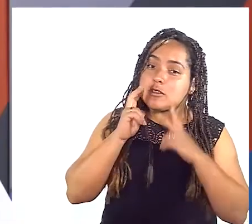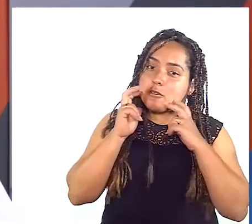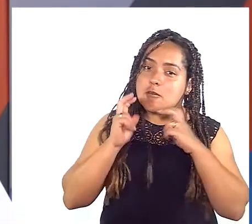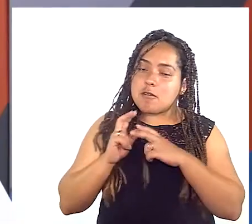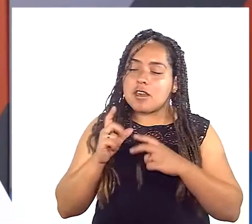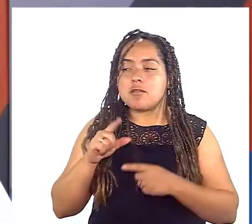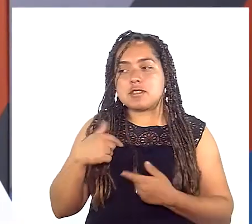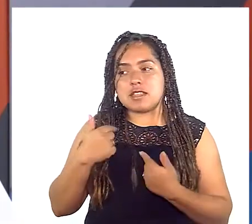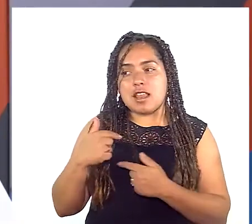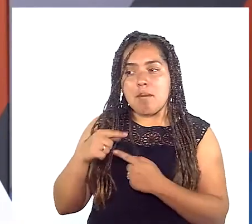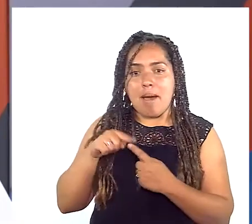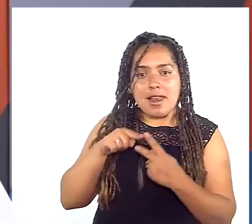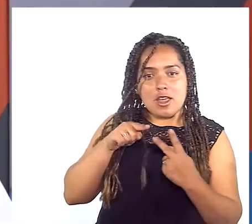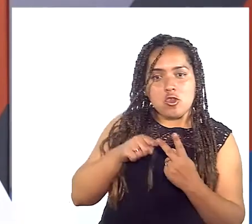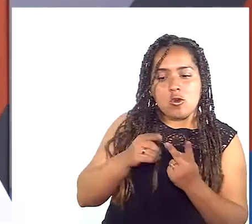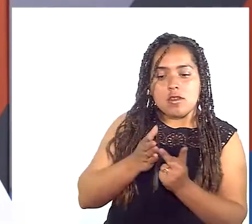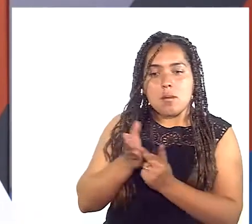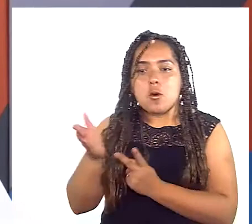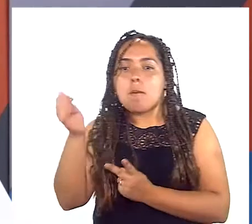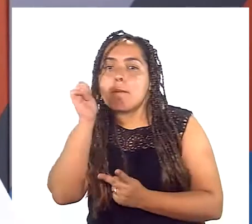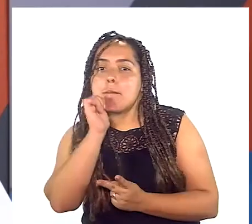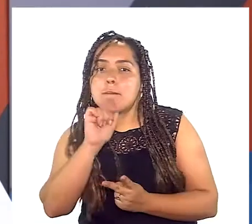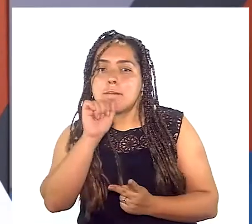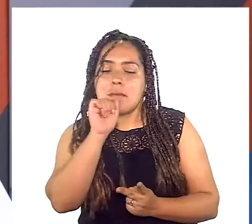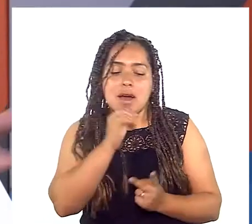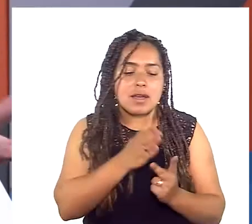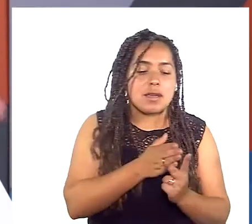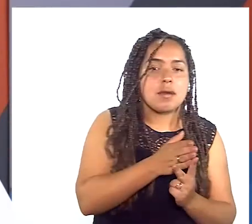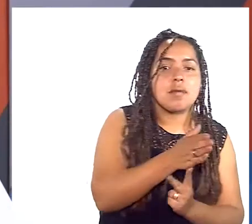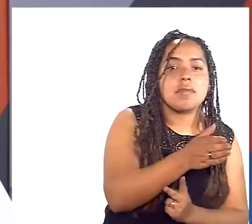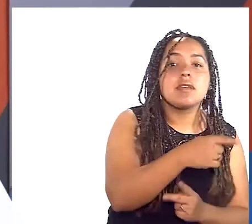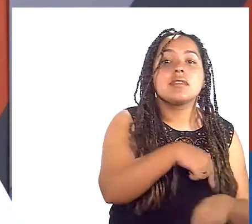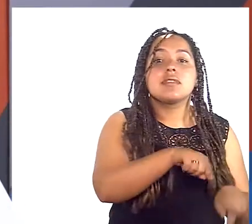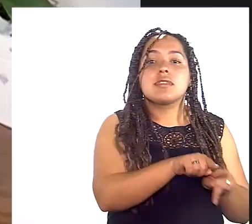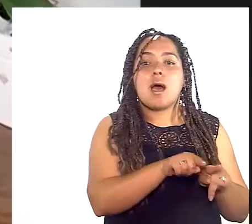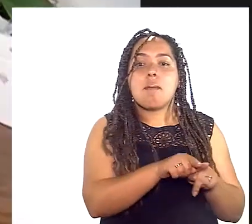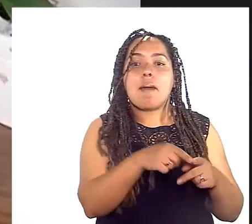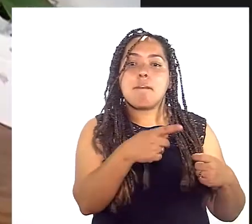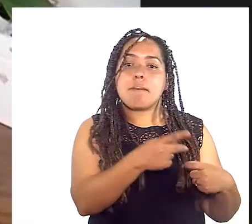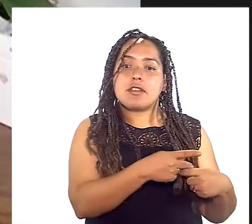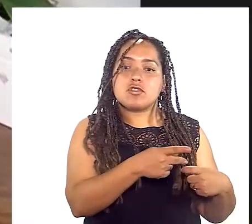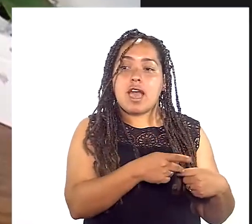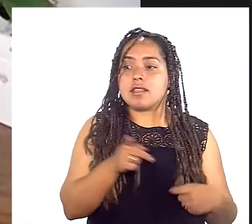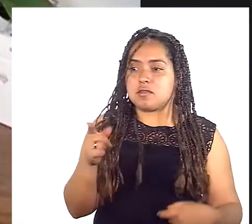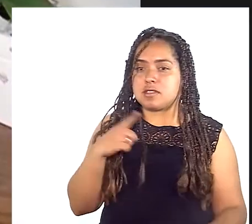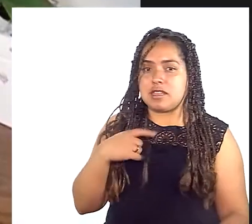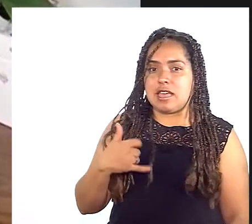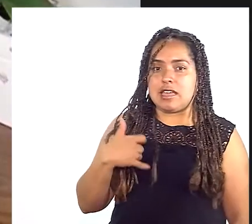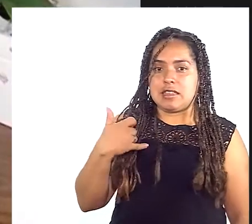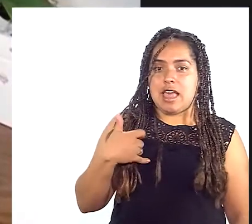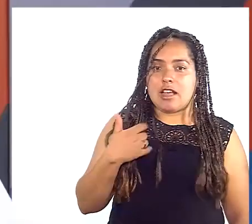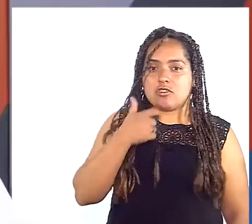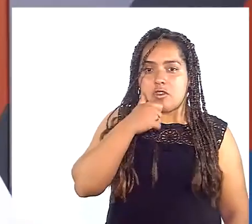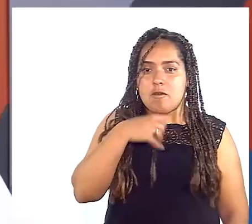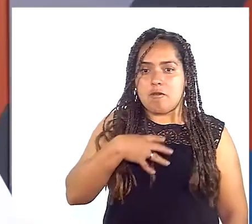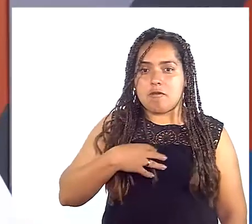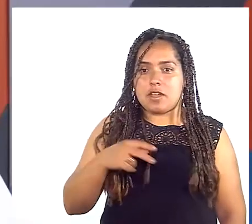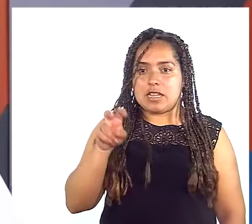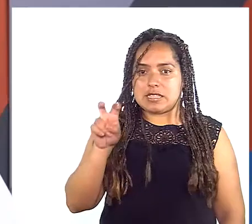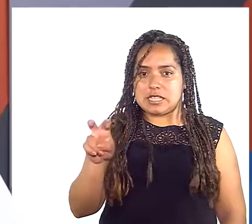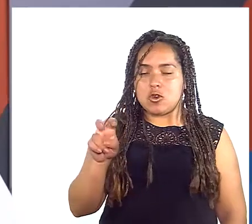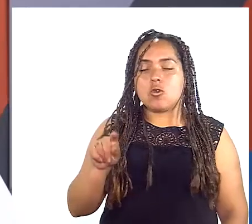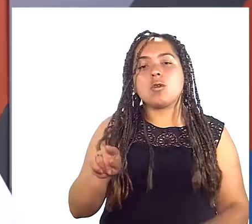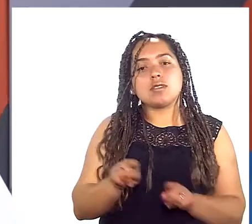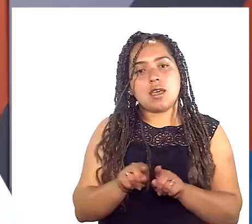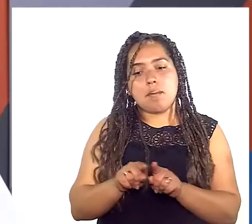ver a dupla função, né? Dicas de mãe e pediatra, né? Que a senhora, para quem nos pegou agora, a doutora tem uma filhinha, qual é o nome